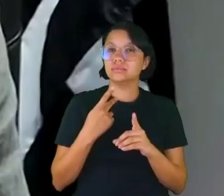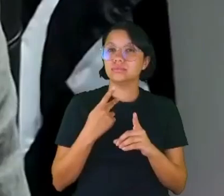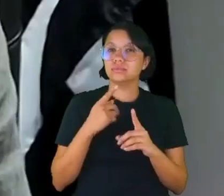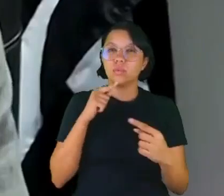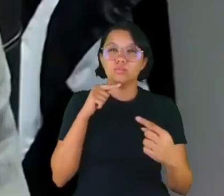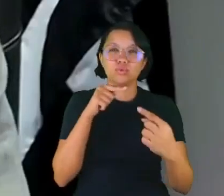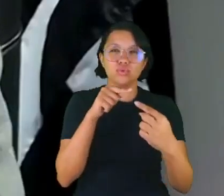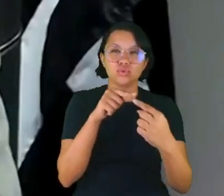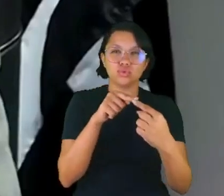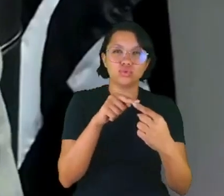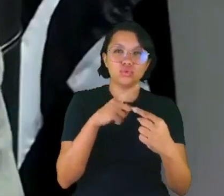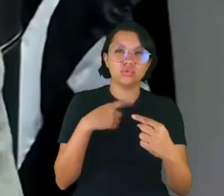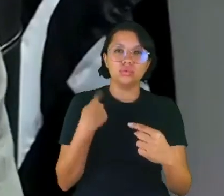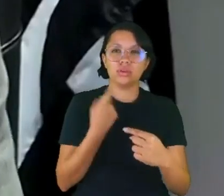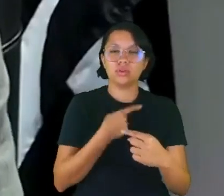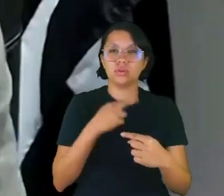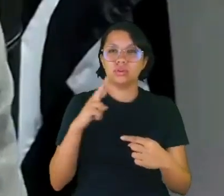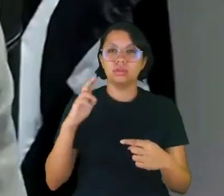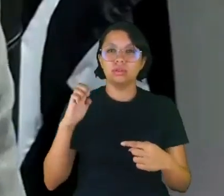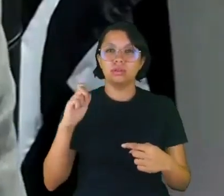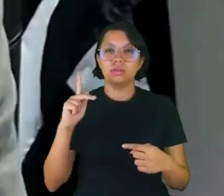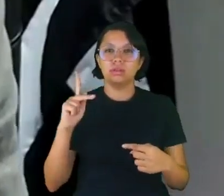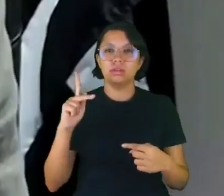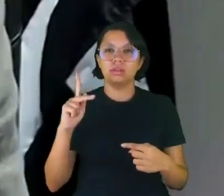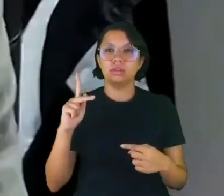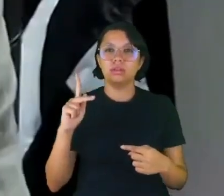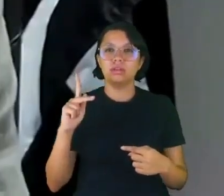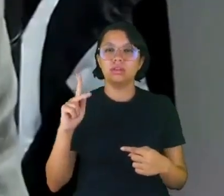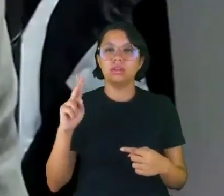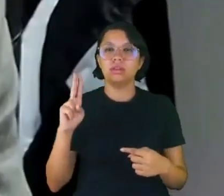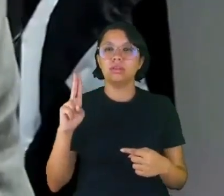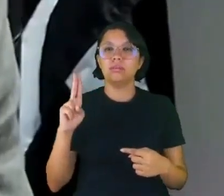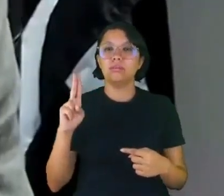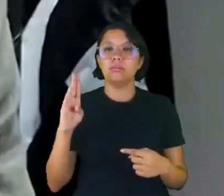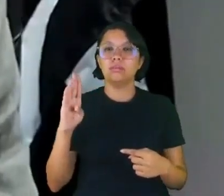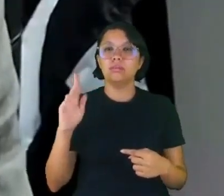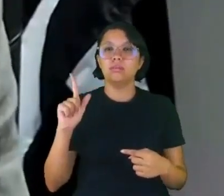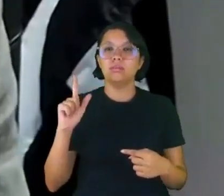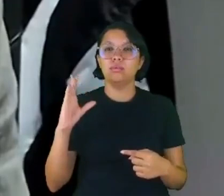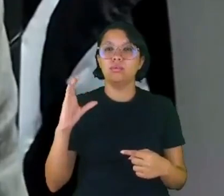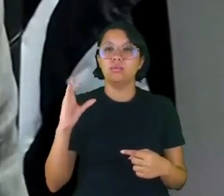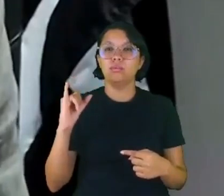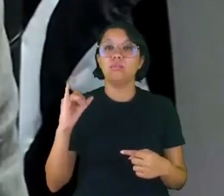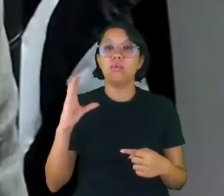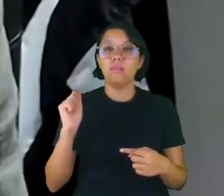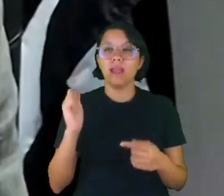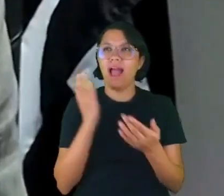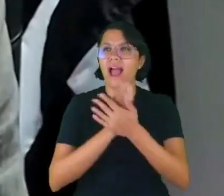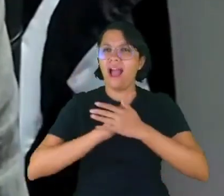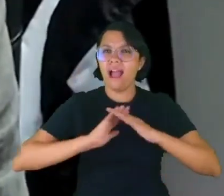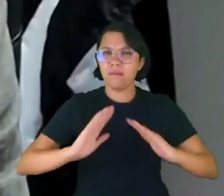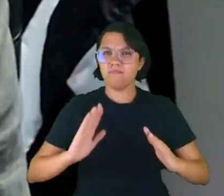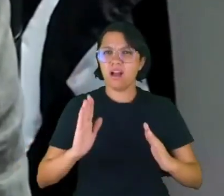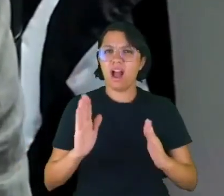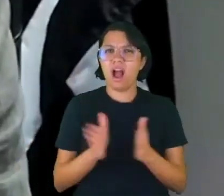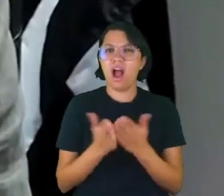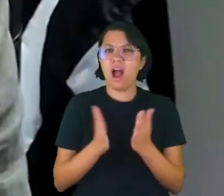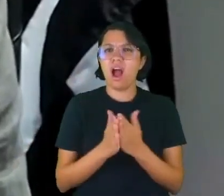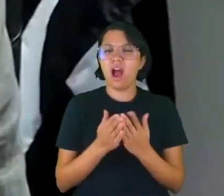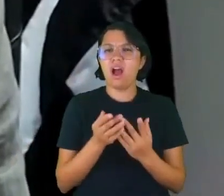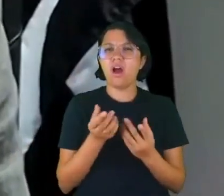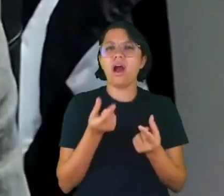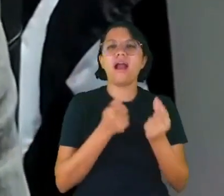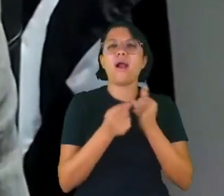objetivos da nossa República: erradicar a pobreza, dinheiro, grana, capital. Que capital é esse que nós